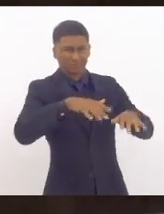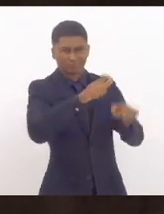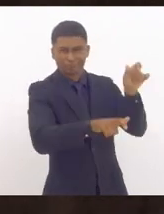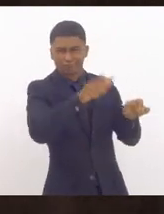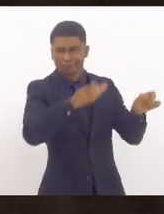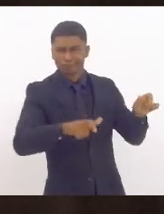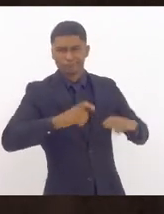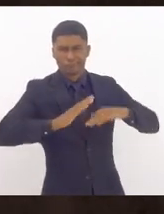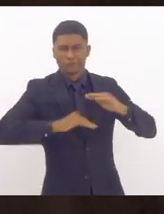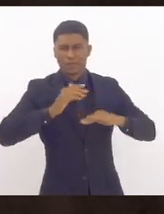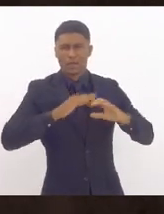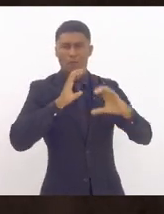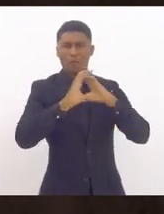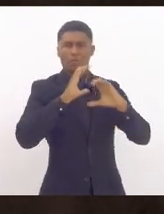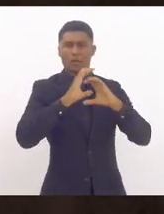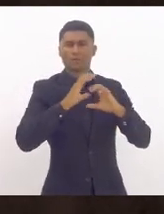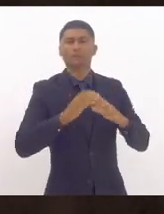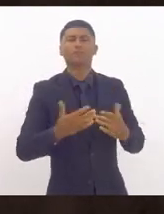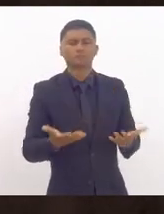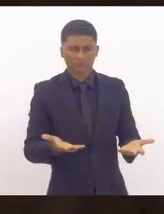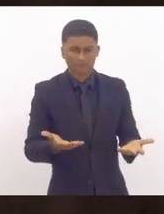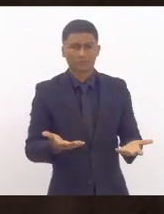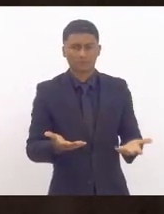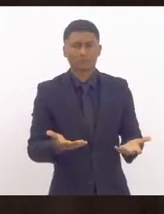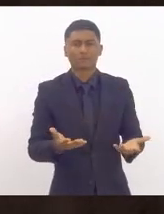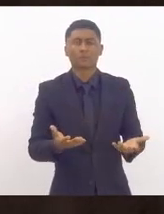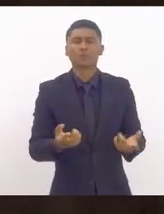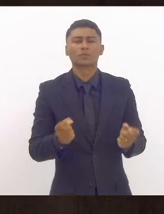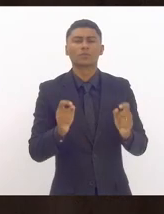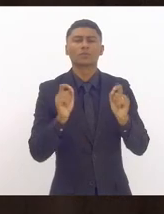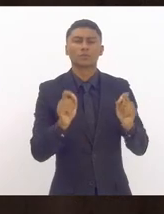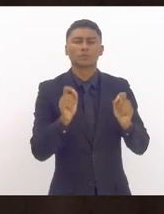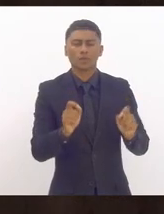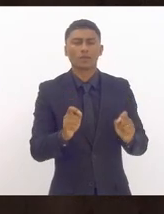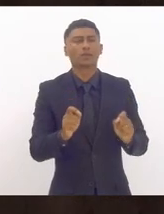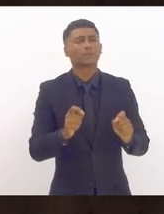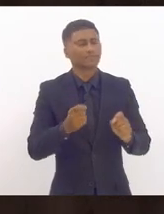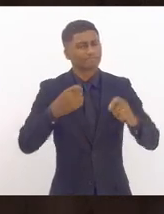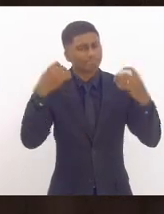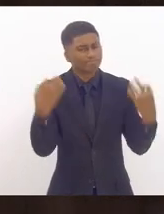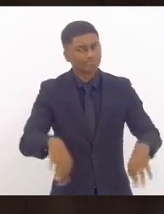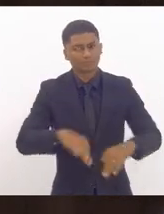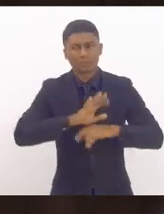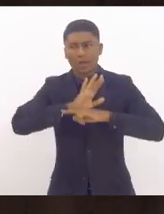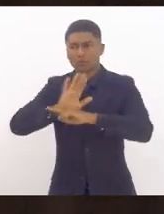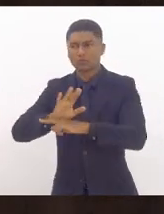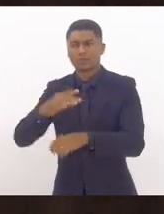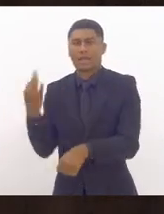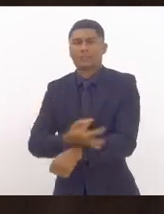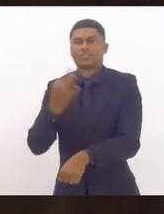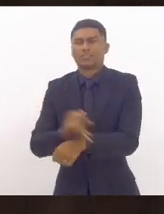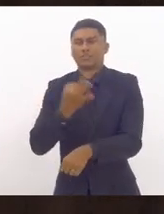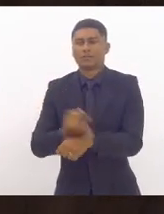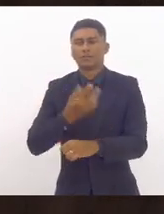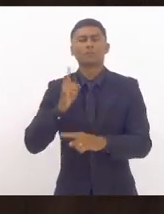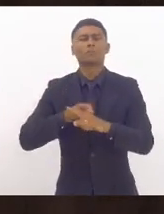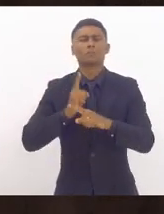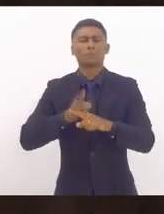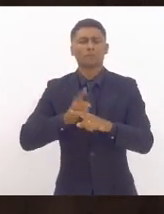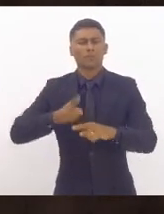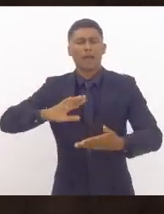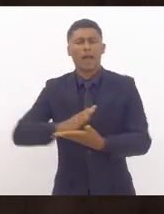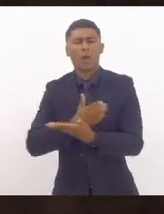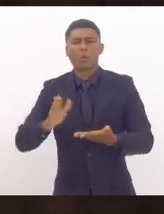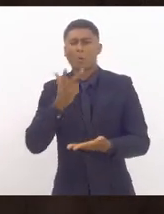Rio de Janeiro em forma de existir e resistir, muitas vezes, à tentativa de criminalização,